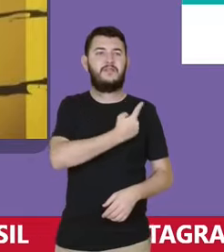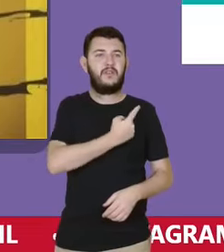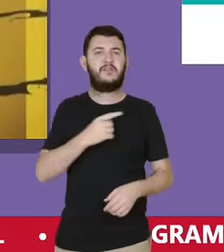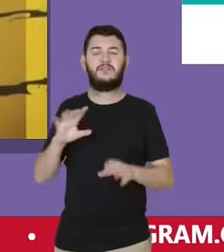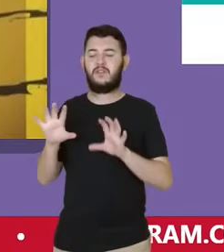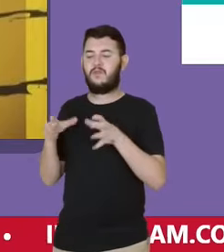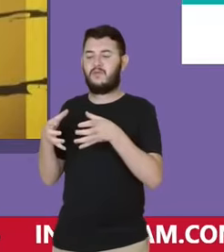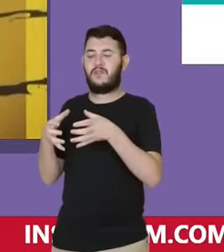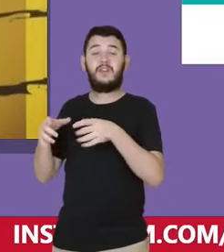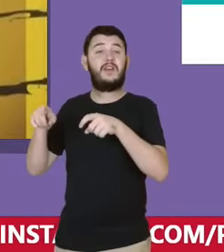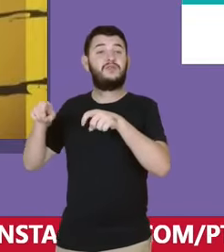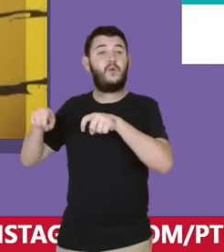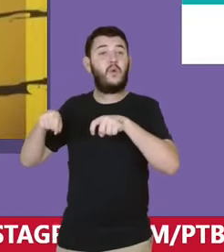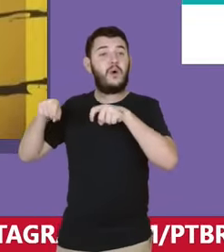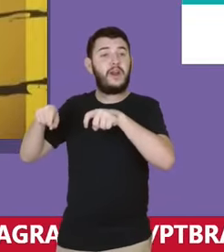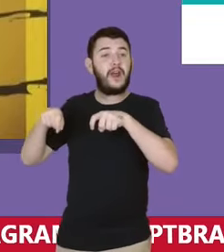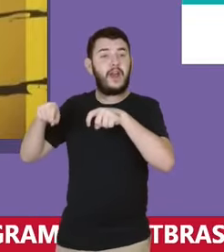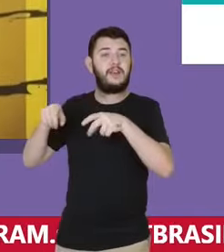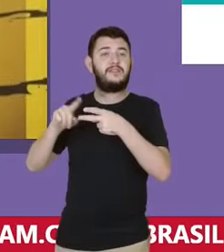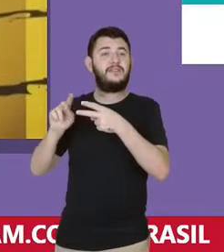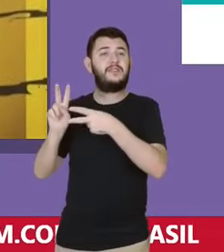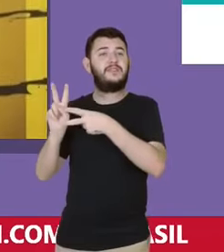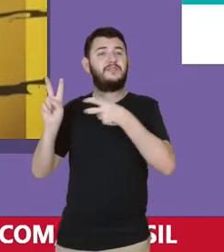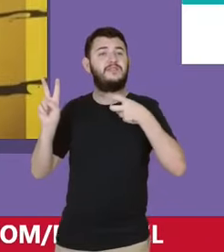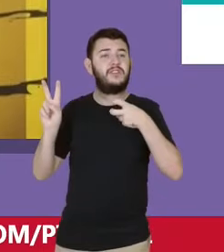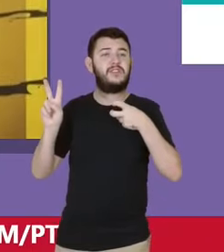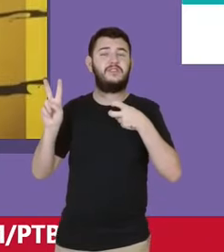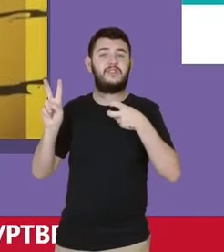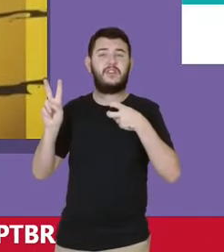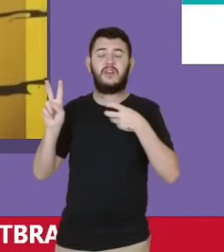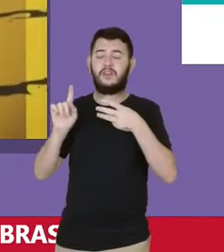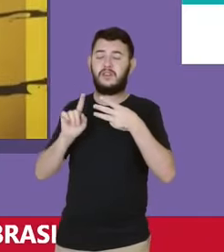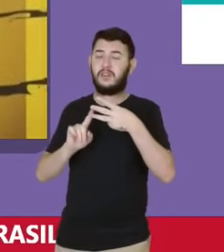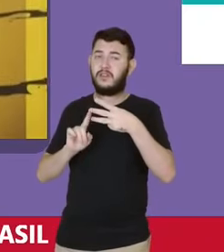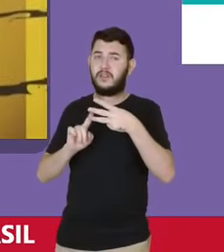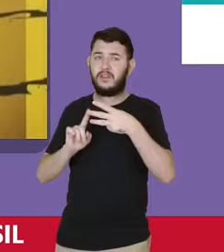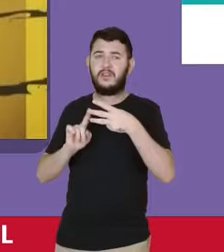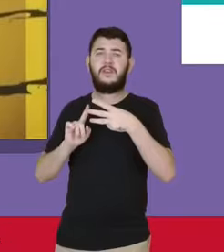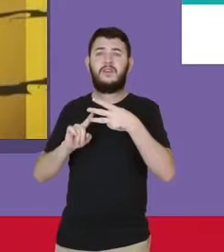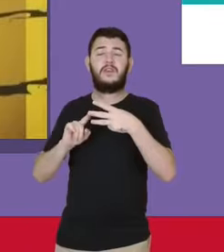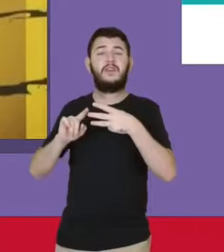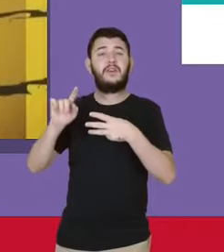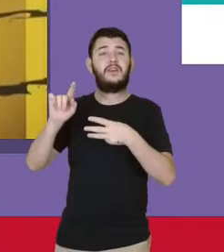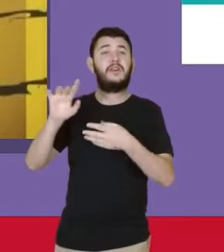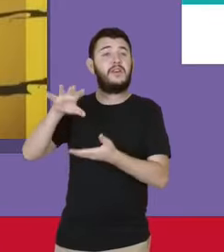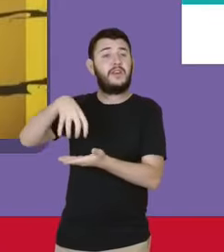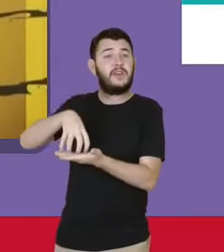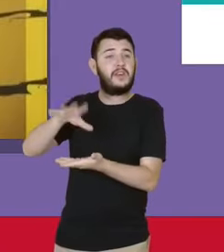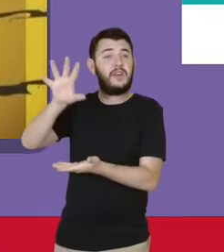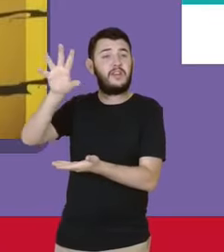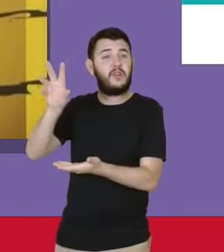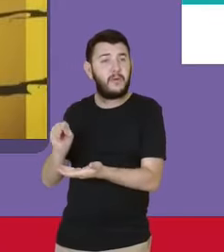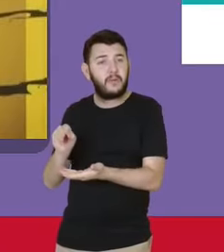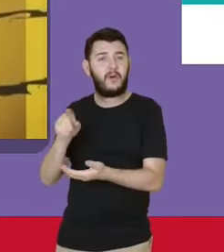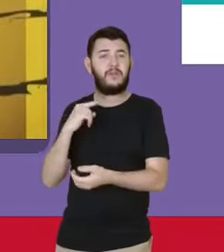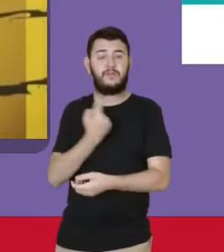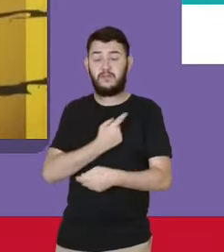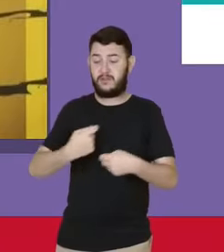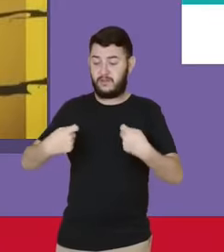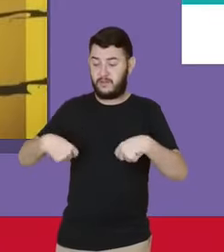rurais, indígenas, quilombolas, né? A gente precisa da caça, a gente precisa do peixe, a gente precisa dos